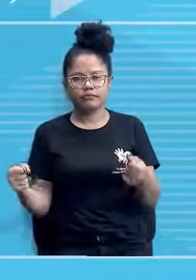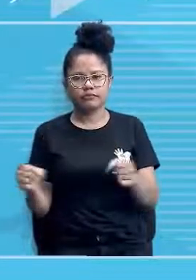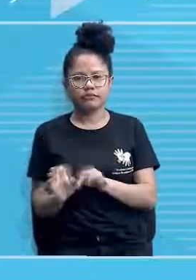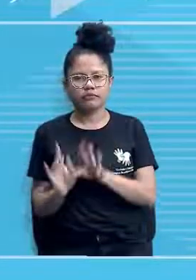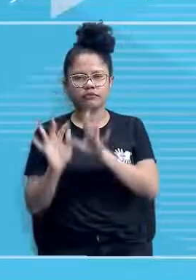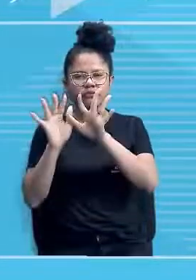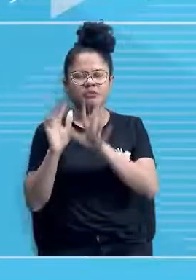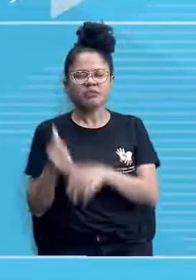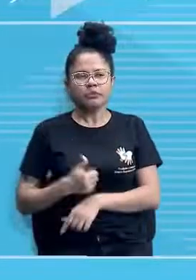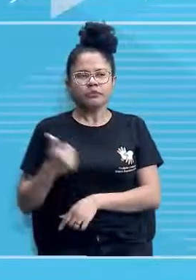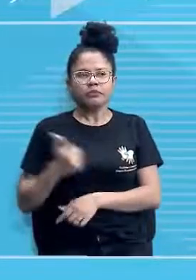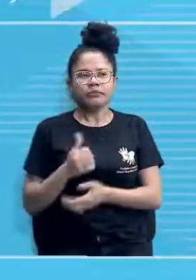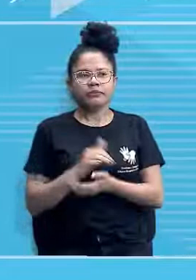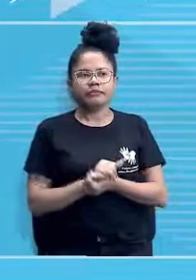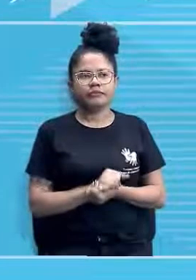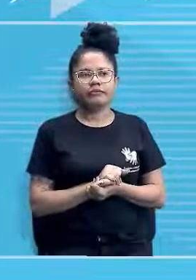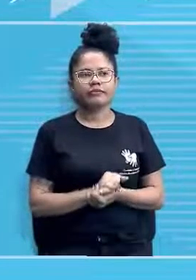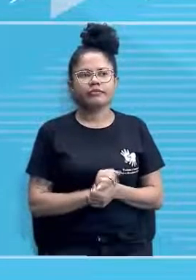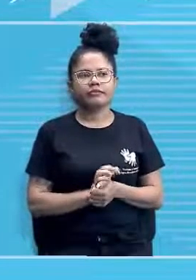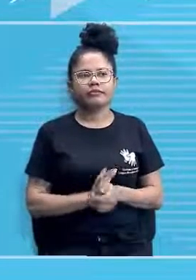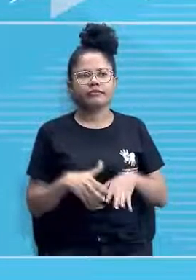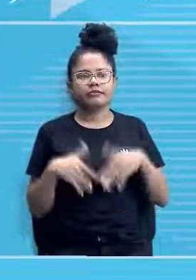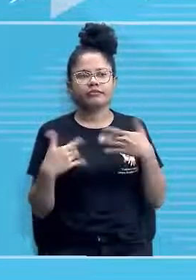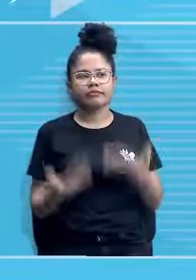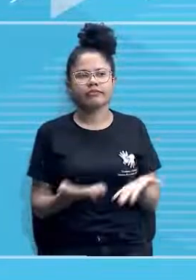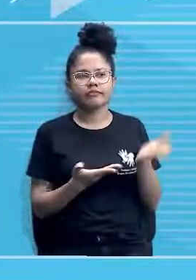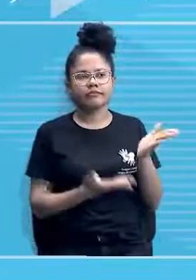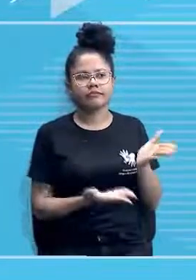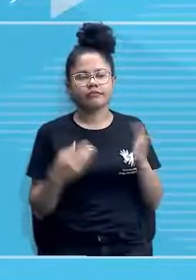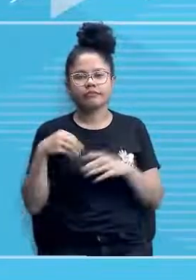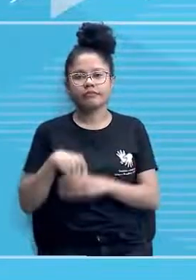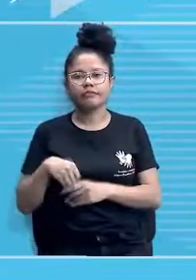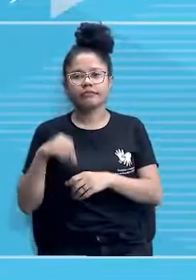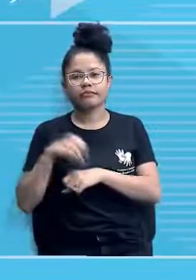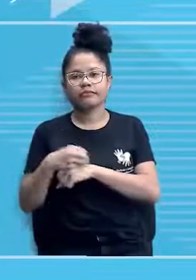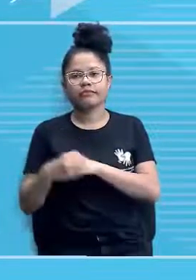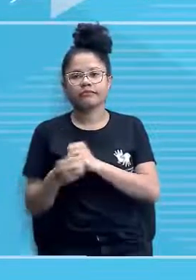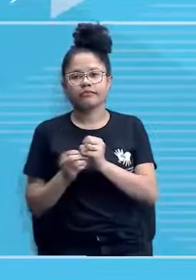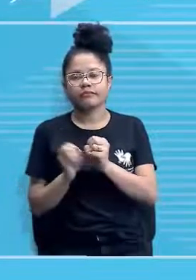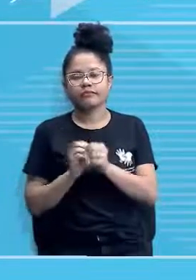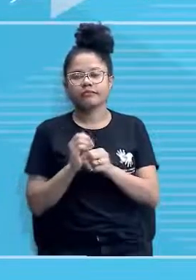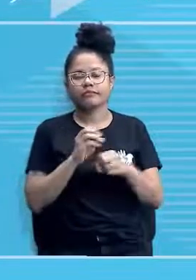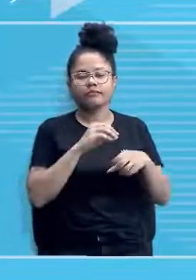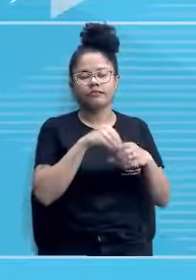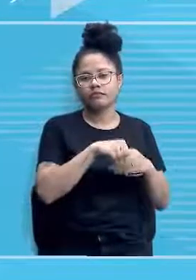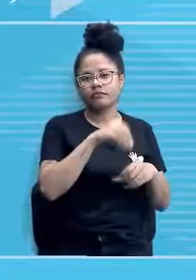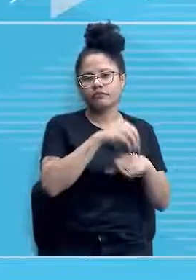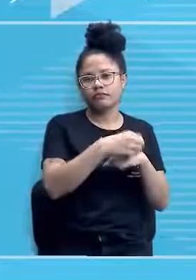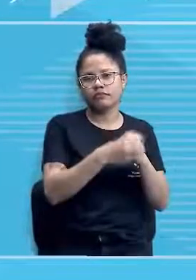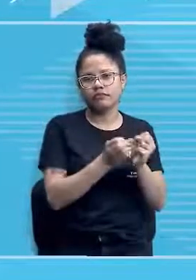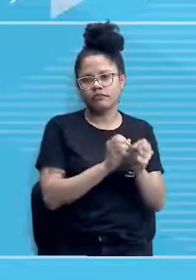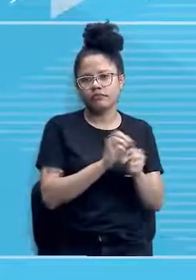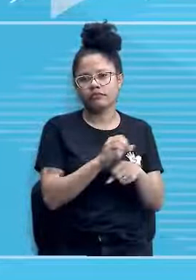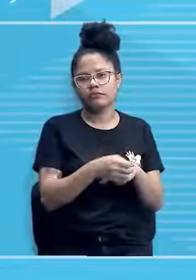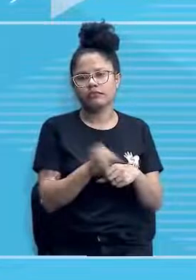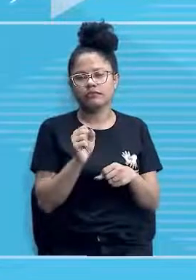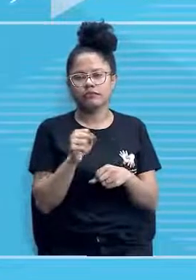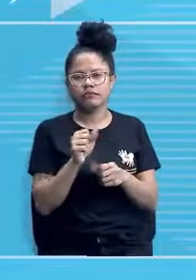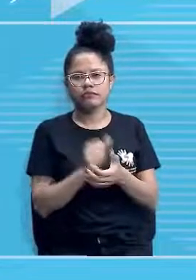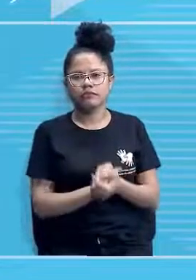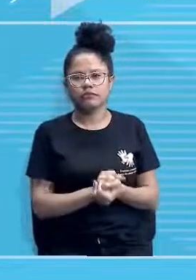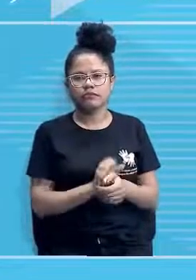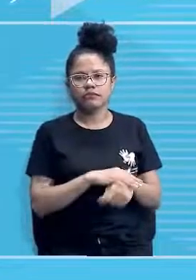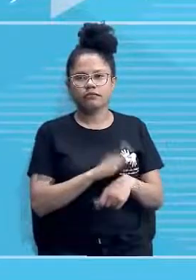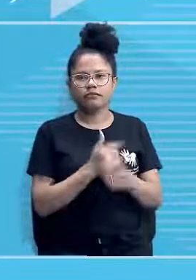ok então o critério utilizado para a força intermolecular a força intermolecular do álcool Com certeza